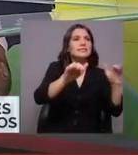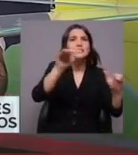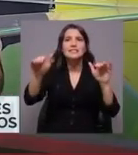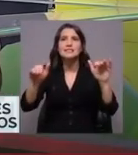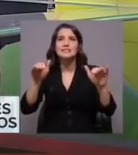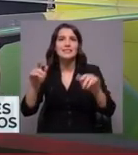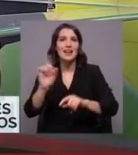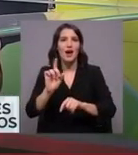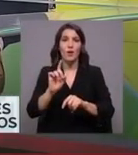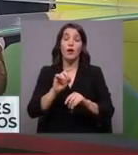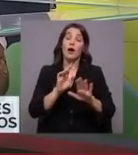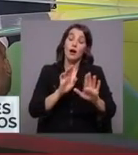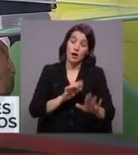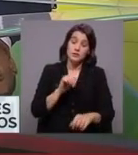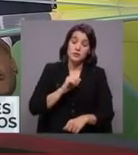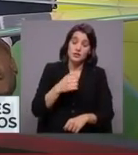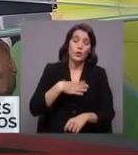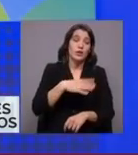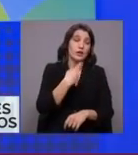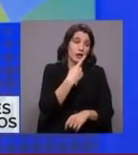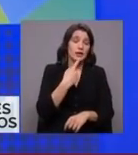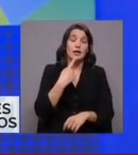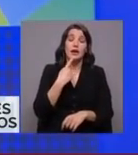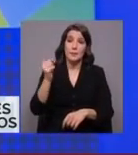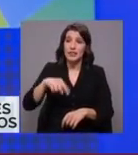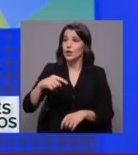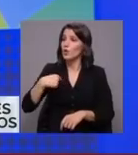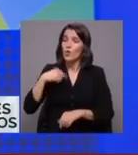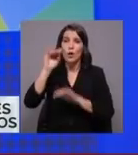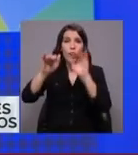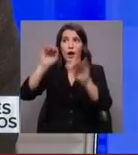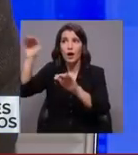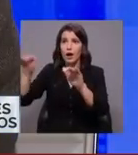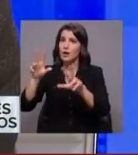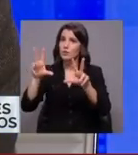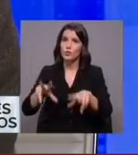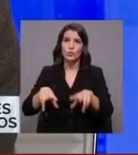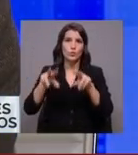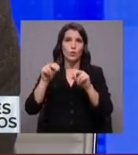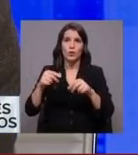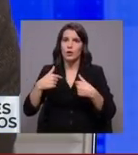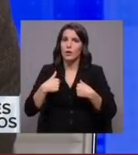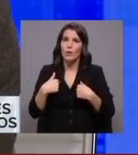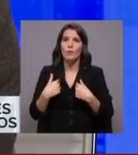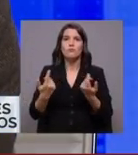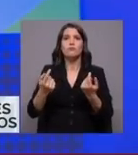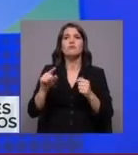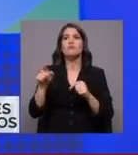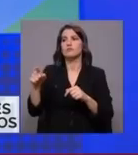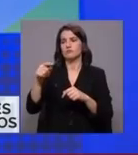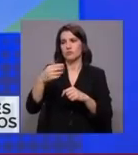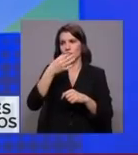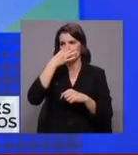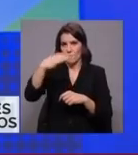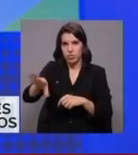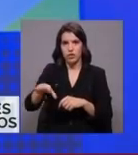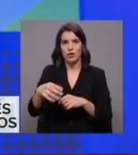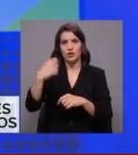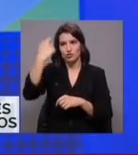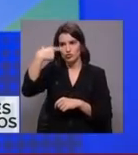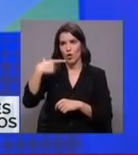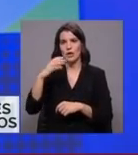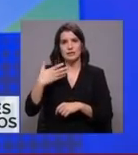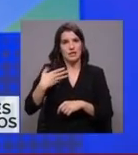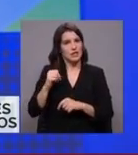vou garantir que nós vamos a casa Nunca fizemos nunca desmenosprezar papel nem o histórico nem o outro lado